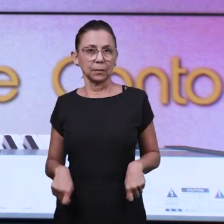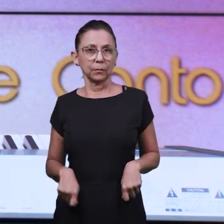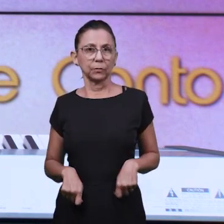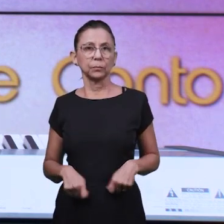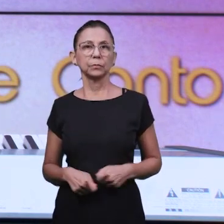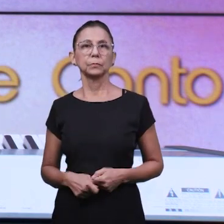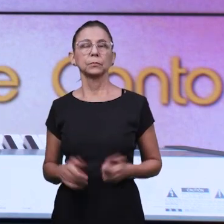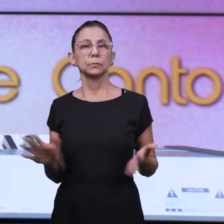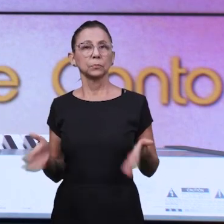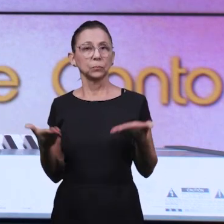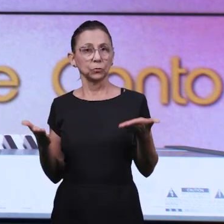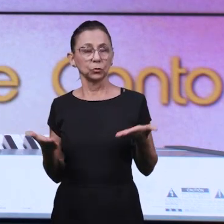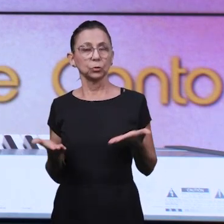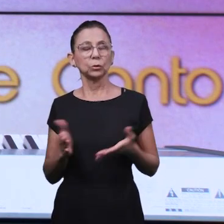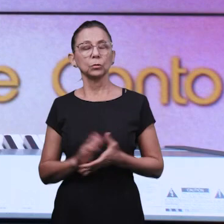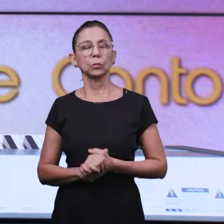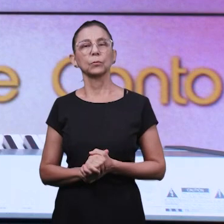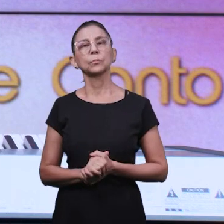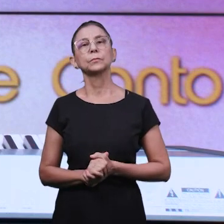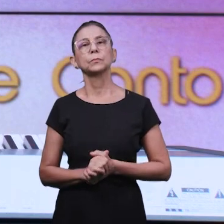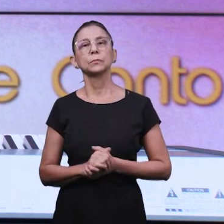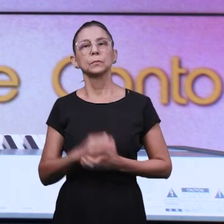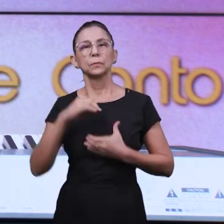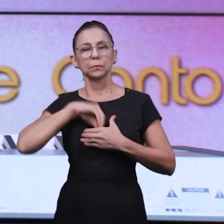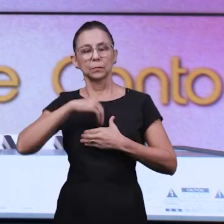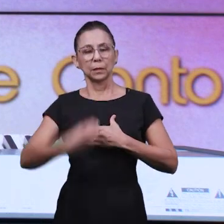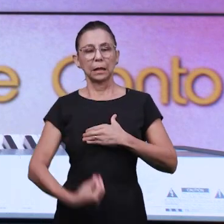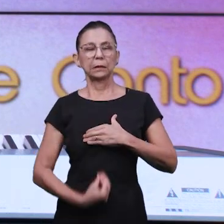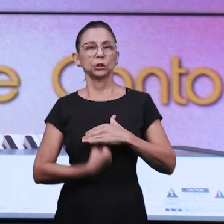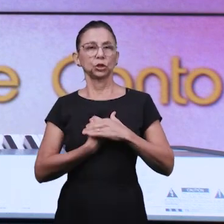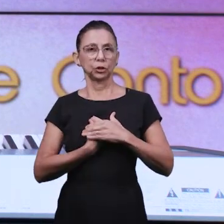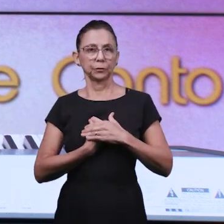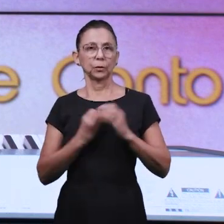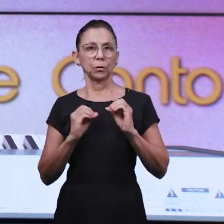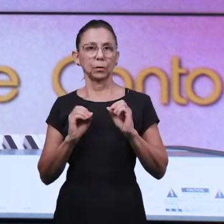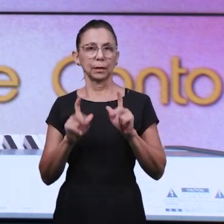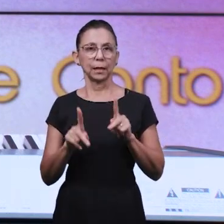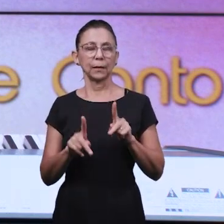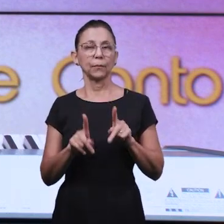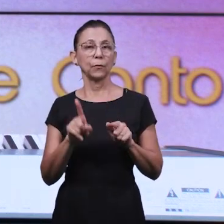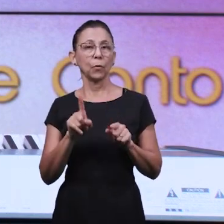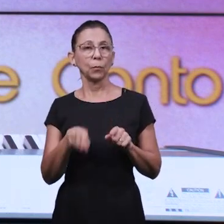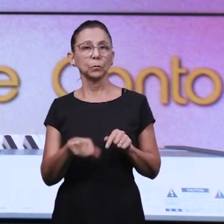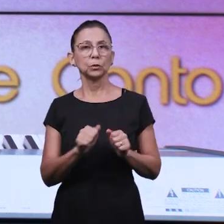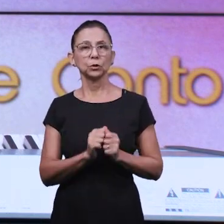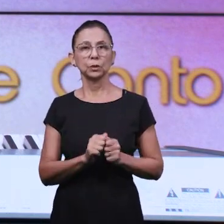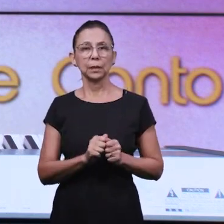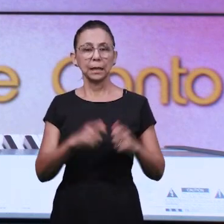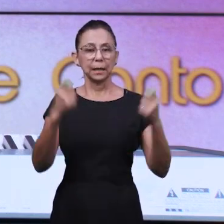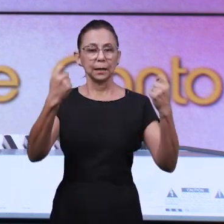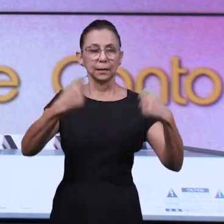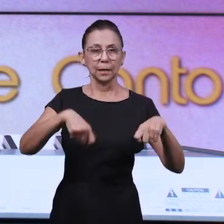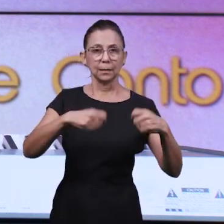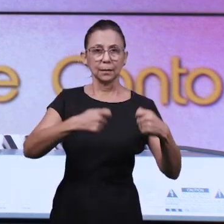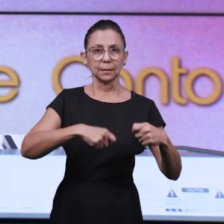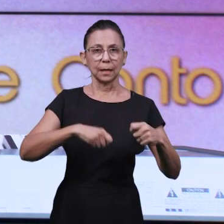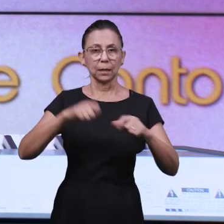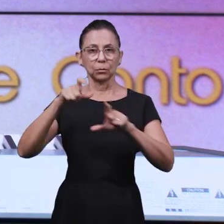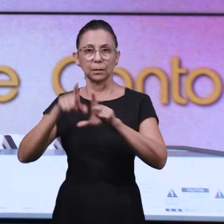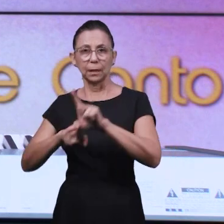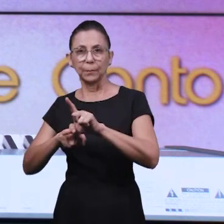Reative a sua estrutura intercostal diafragmática, ok? Vamos pegar de necessitado,